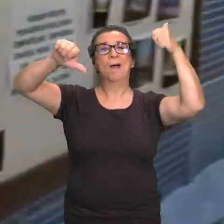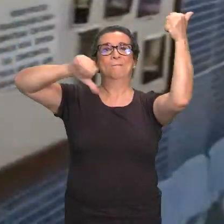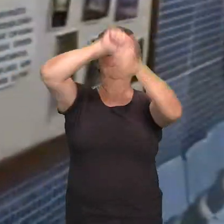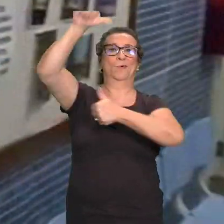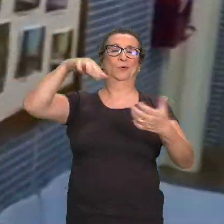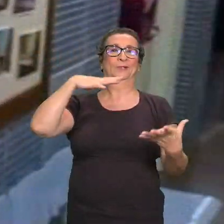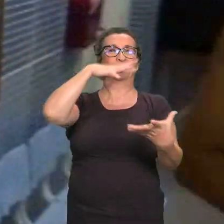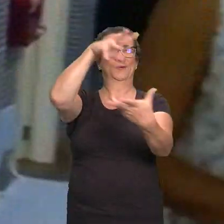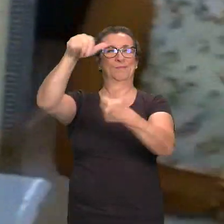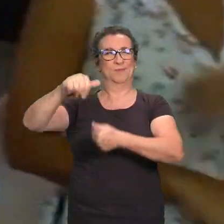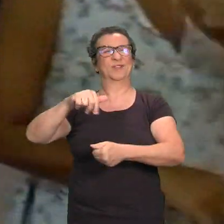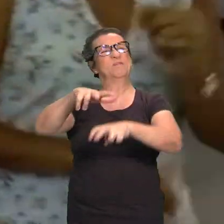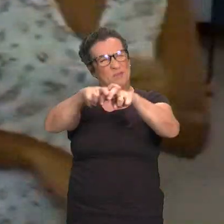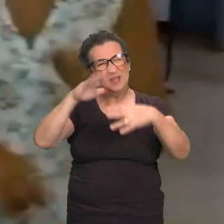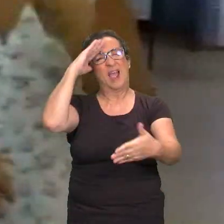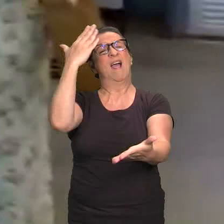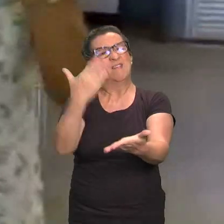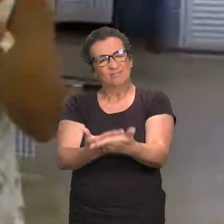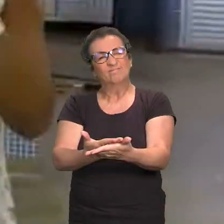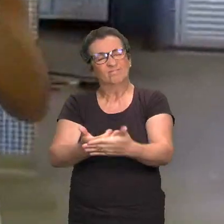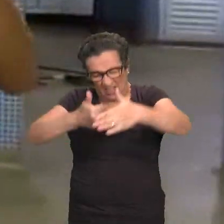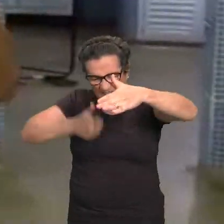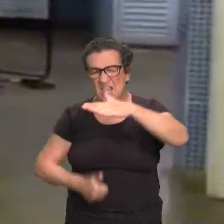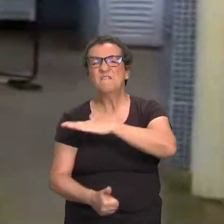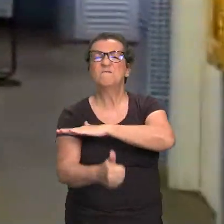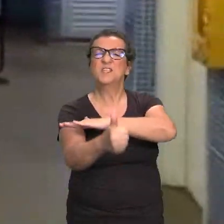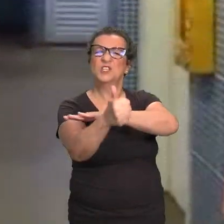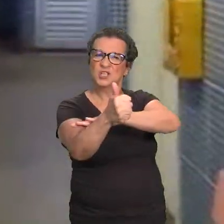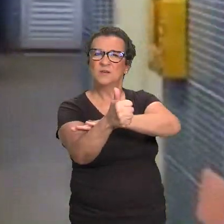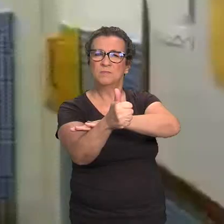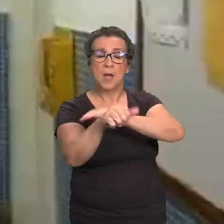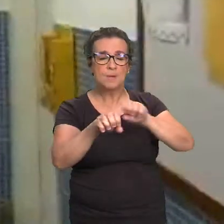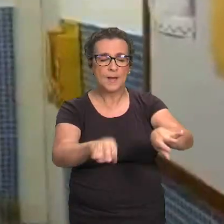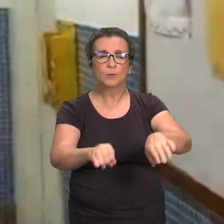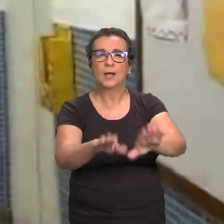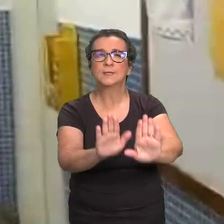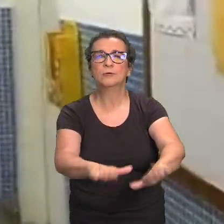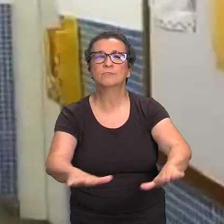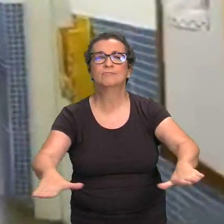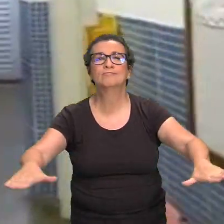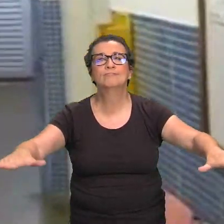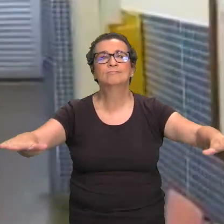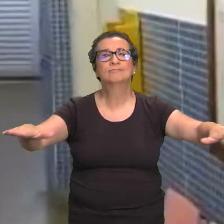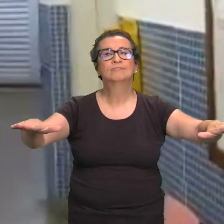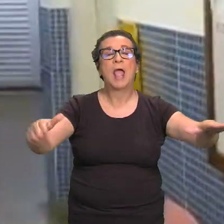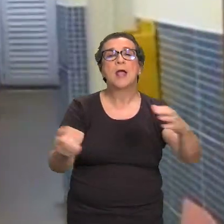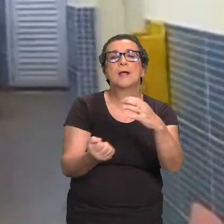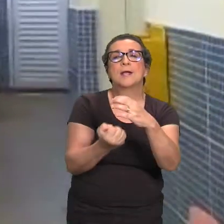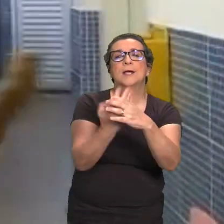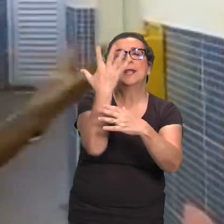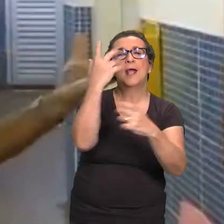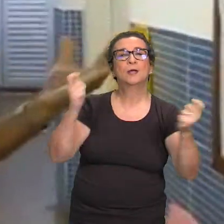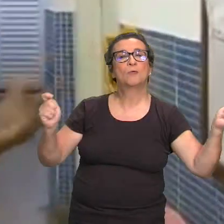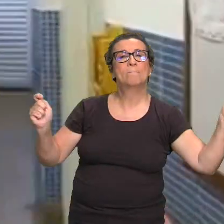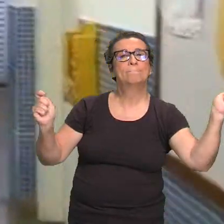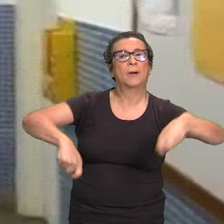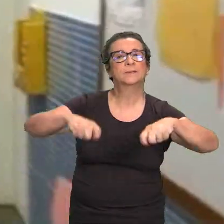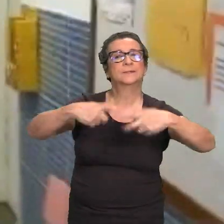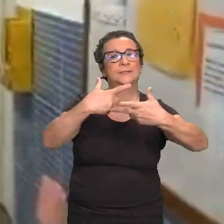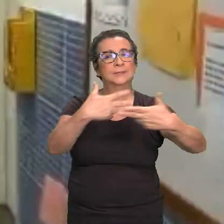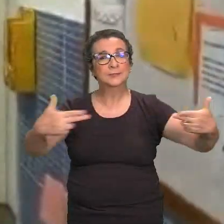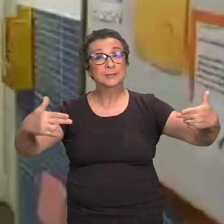acreditamos e investimos na educação das crianças pequenas, criando possibilidade